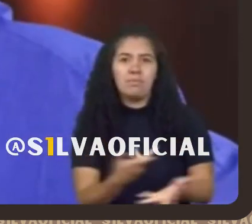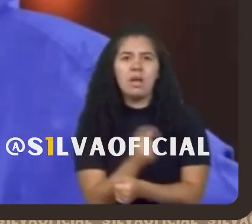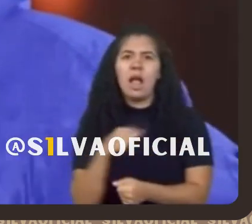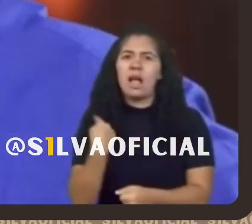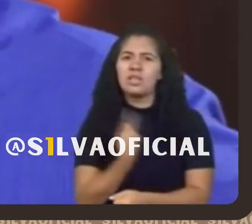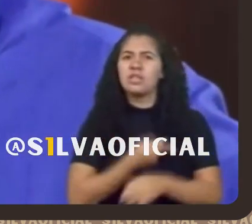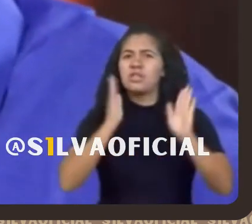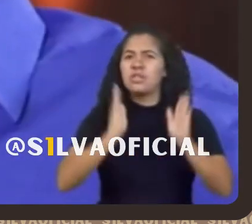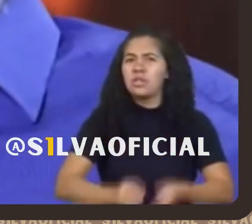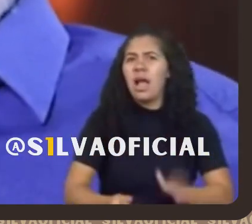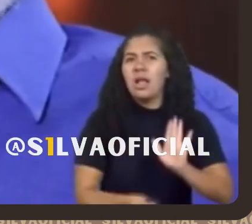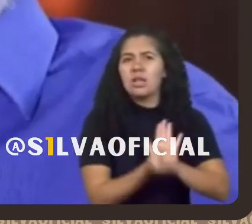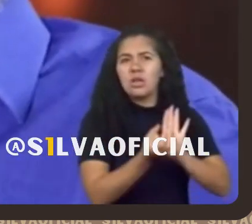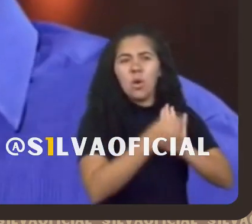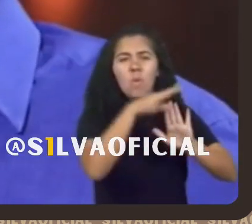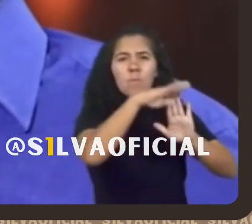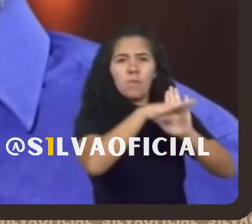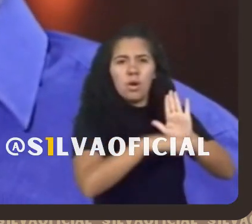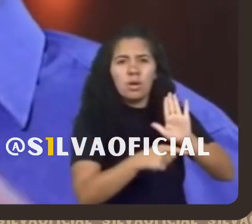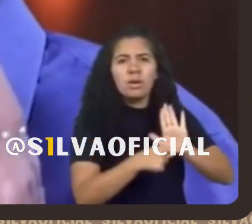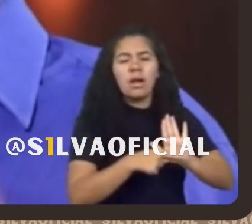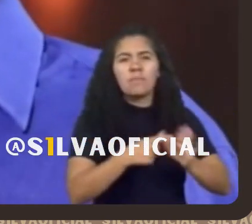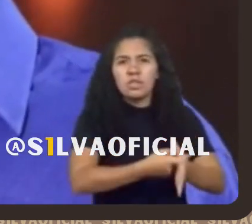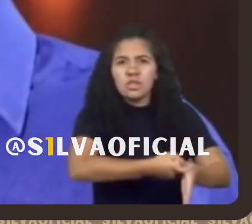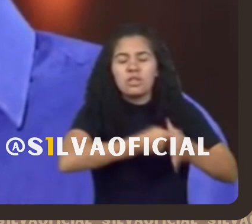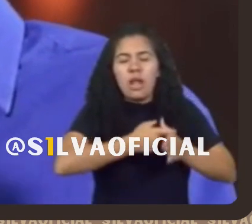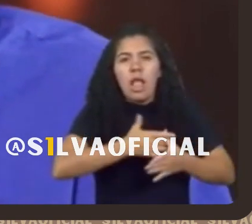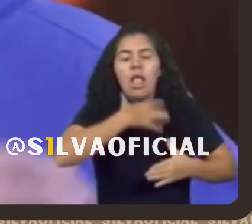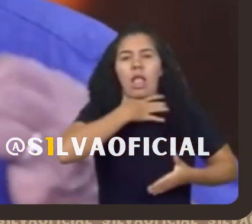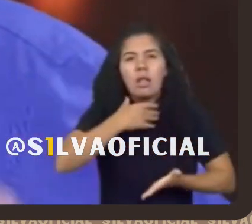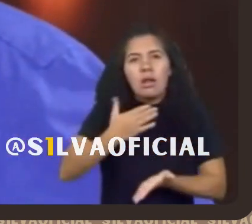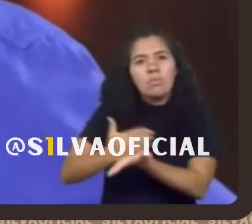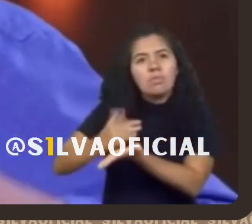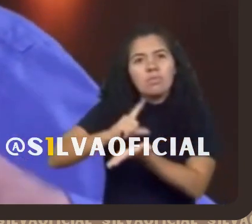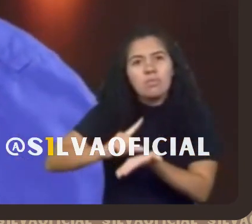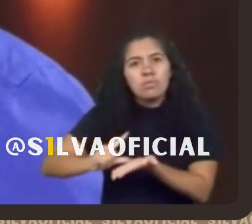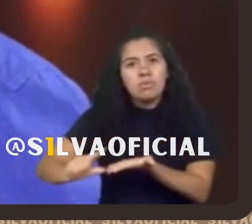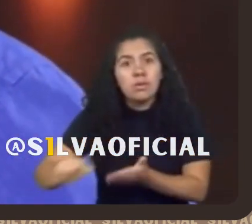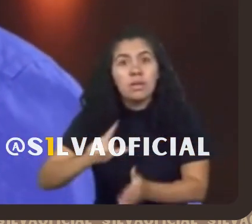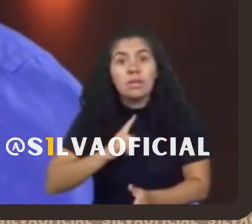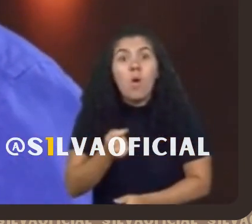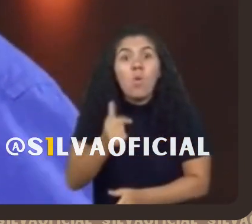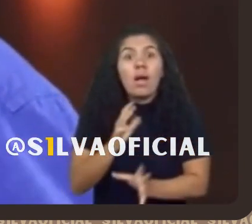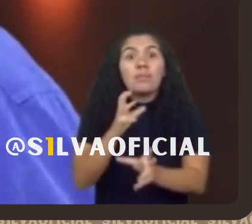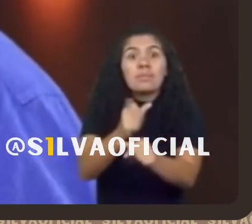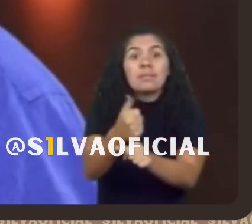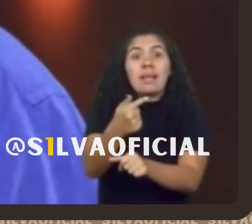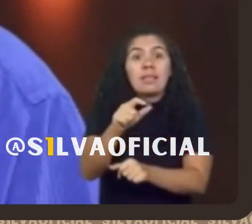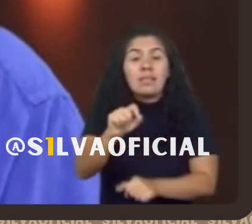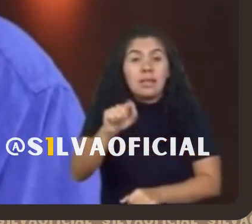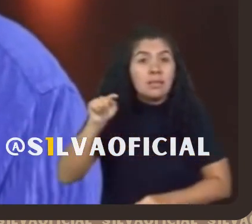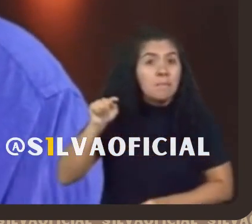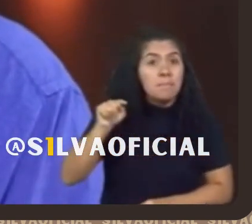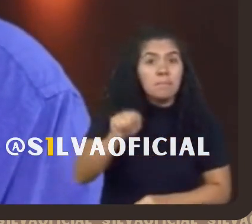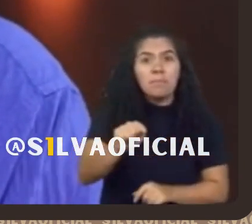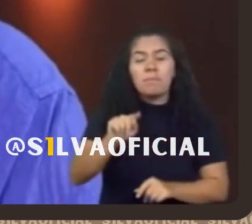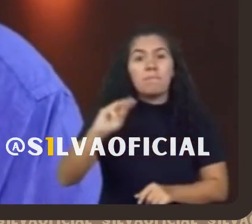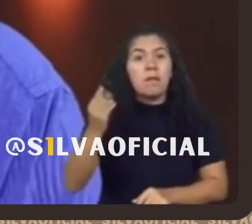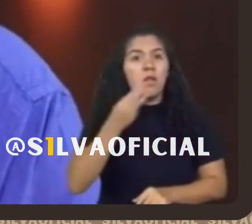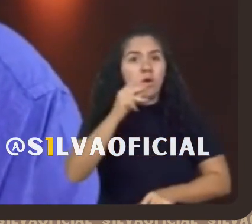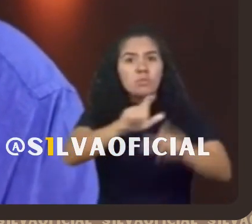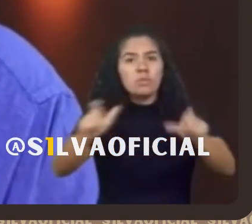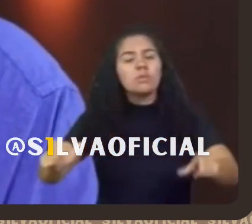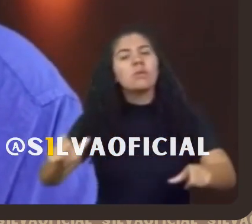quase 70 milhões de brasileiros que temão porque a gente quer que as pessoas possa voltar a